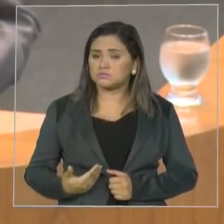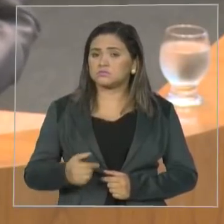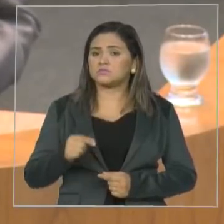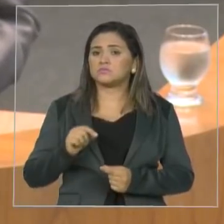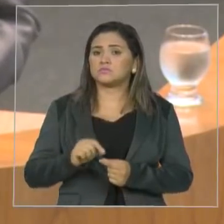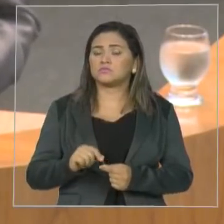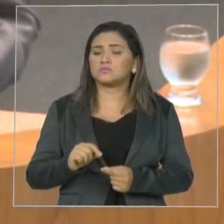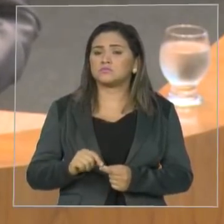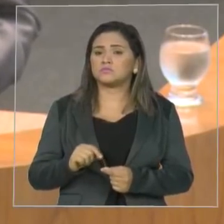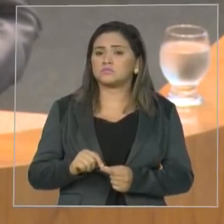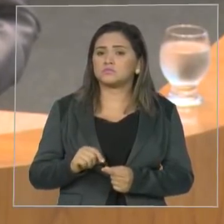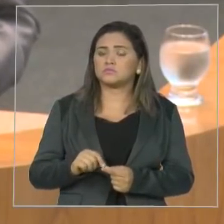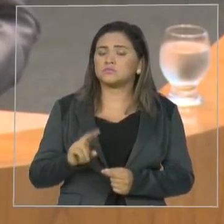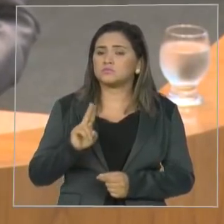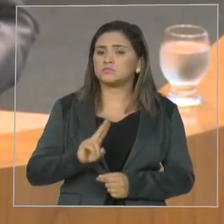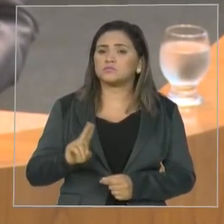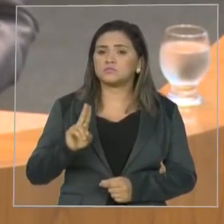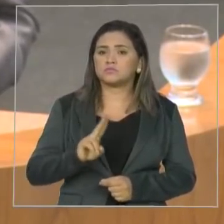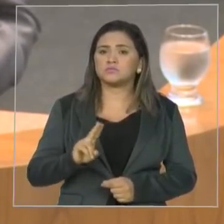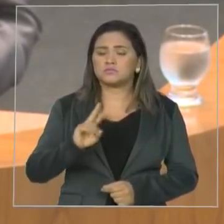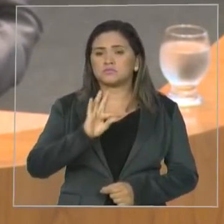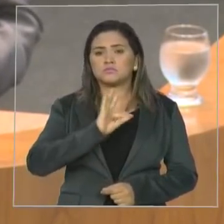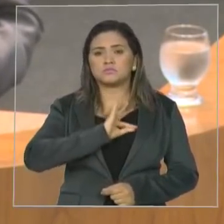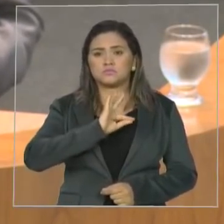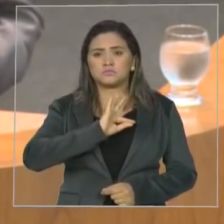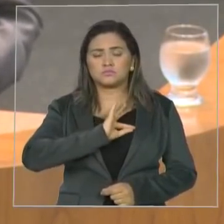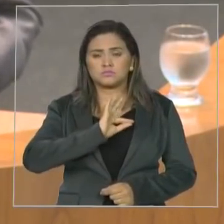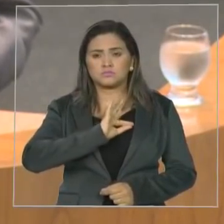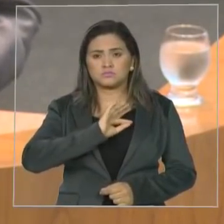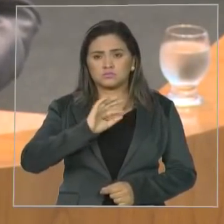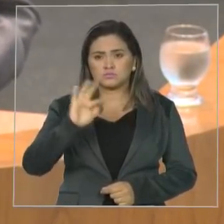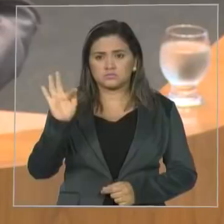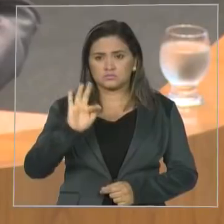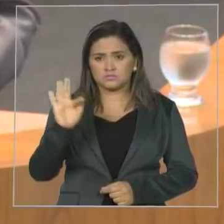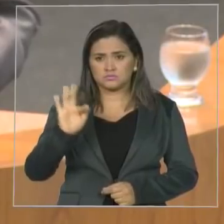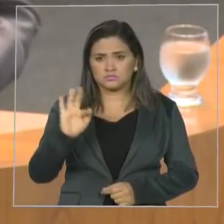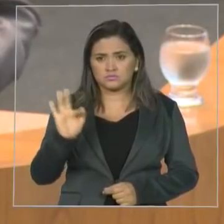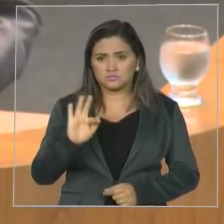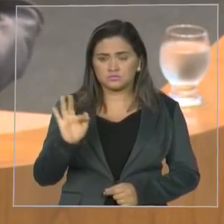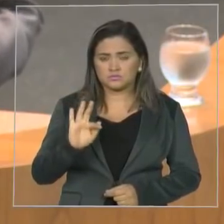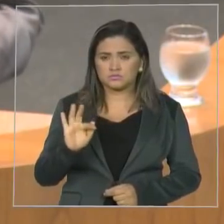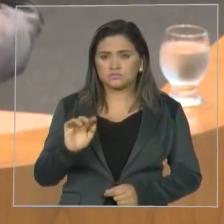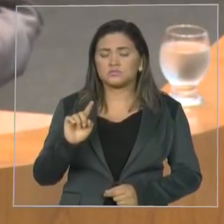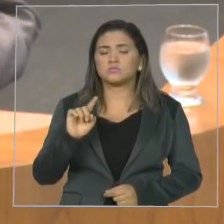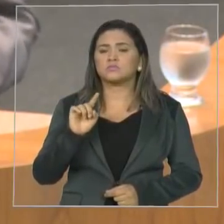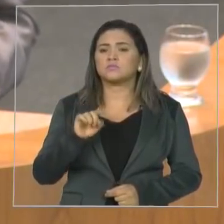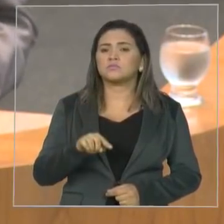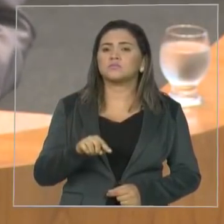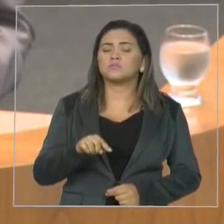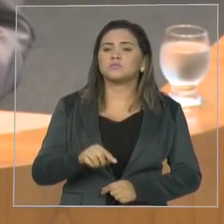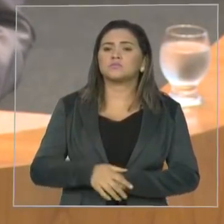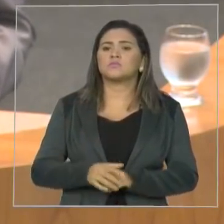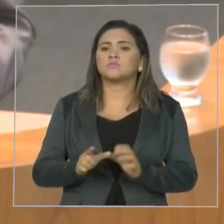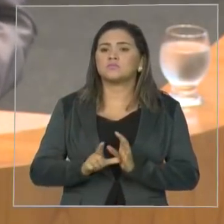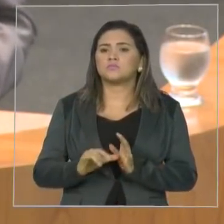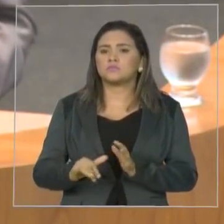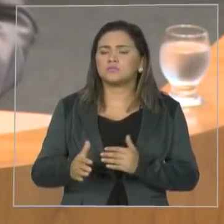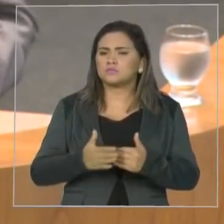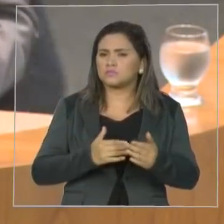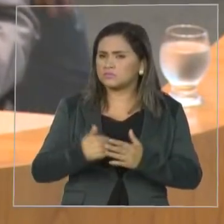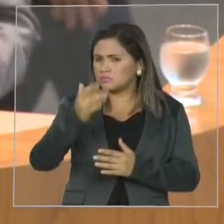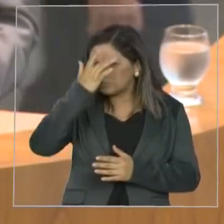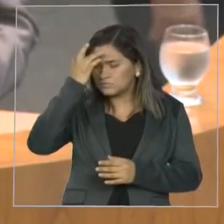das armas e o poder do fogo. As Forças Armadas não têm perfil para patrulhar